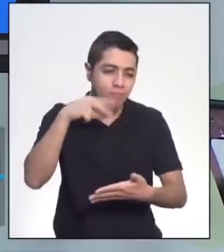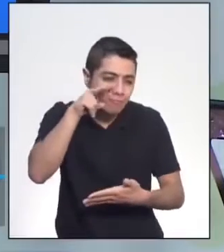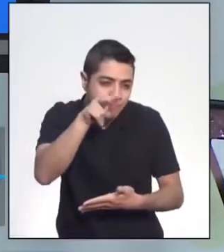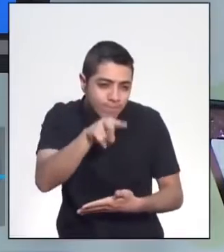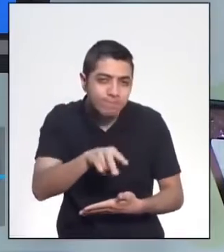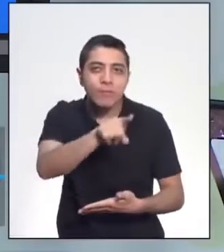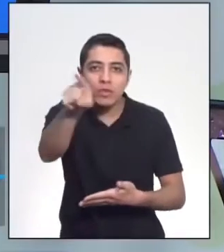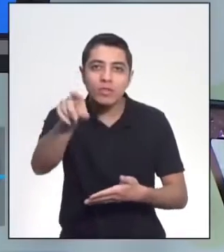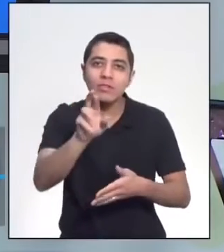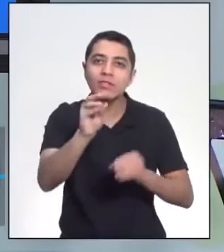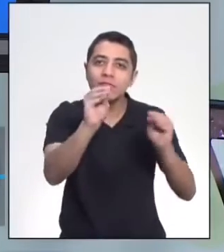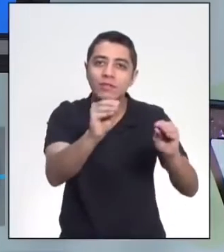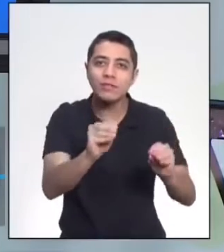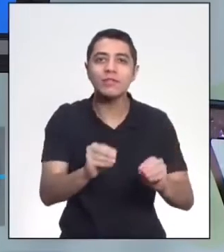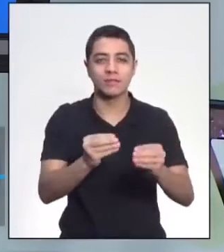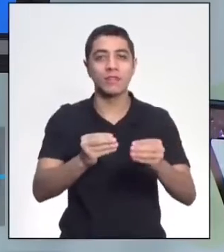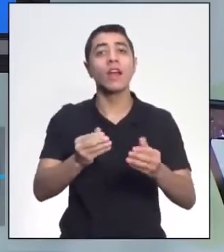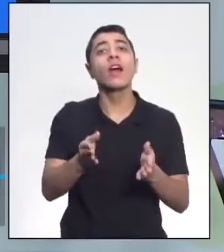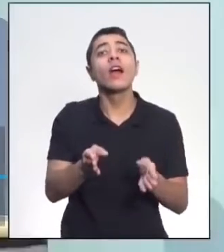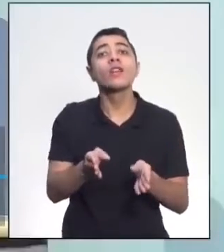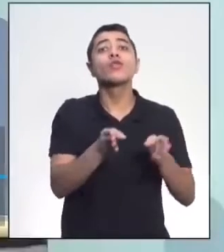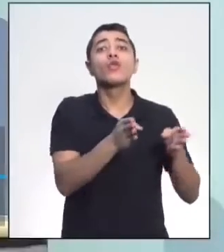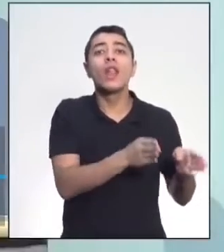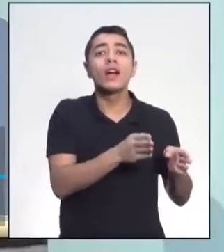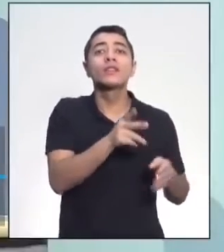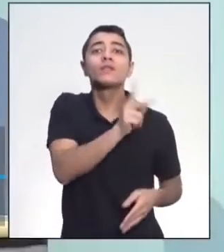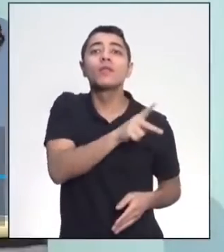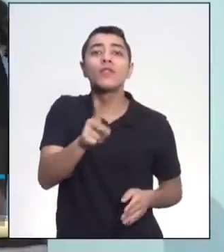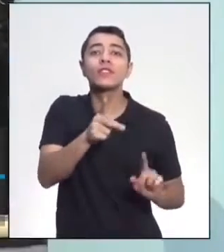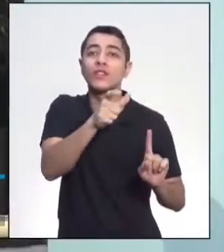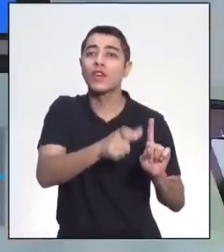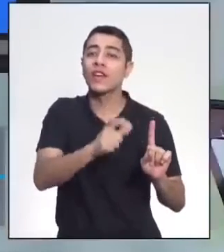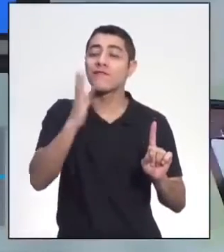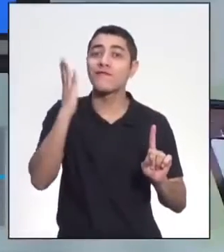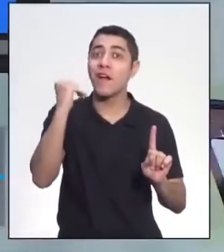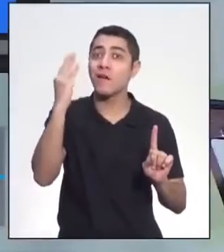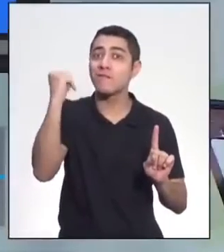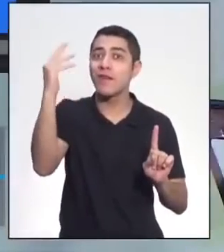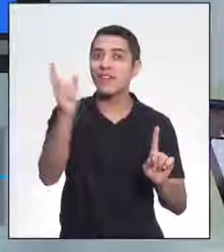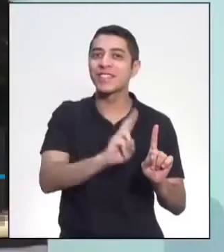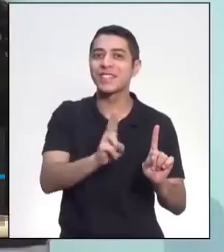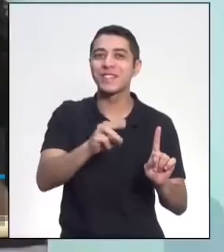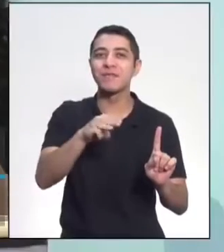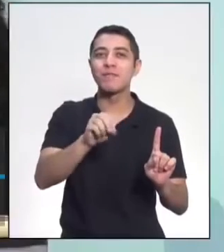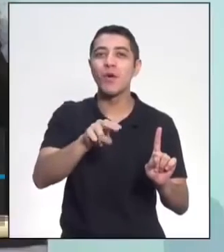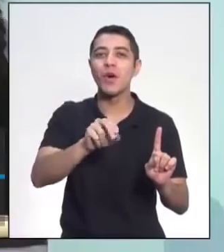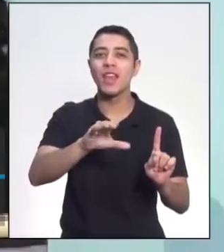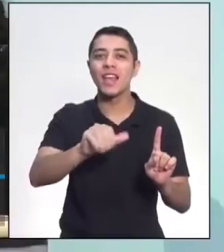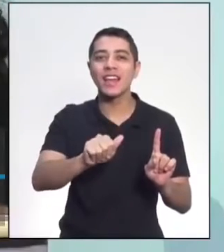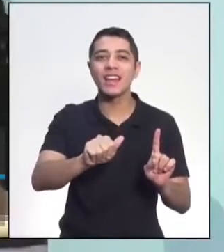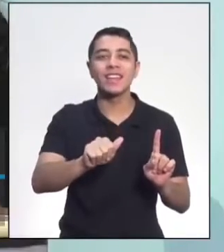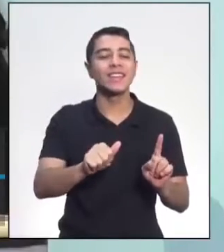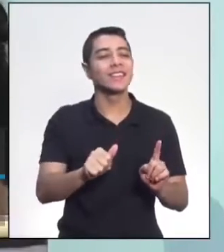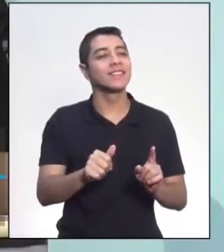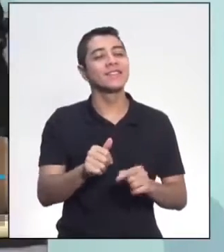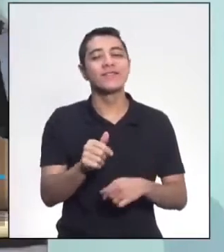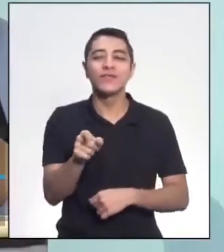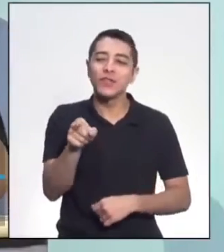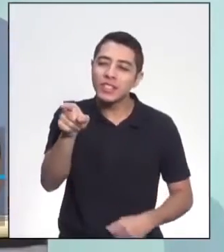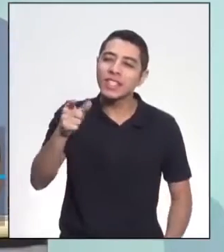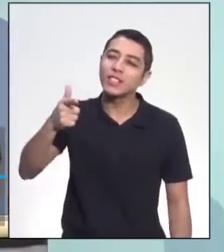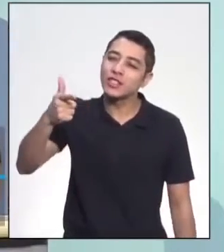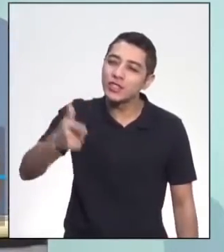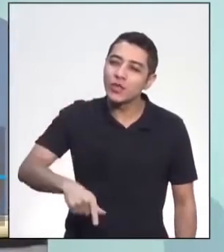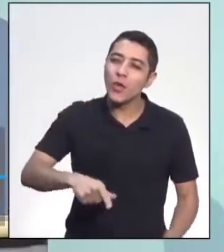professora que ministrará a aula de hoje, a famosíssima professora Mônica. Você de novo, Mauro, de novo esqueceu